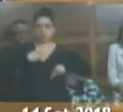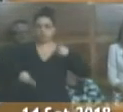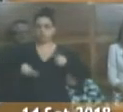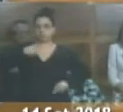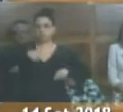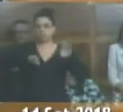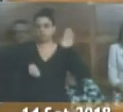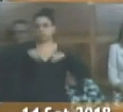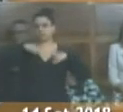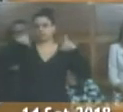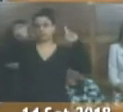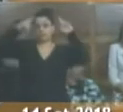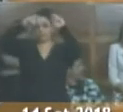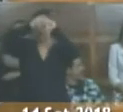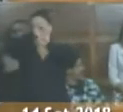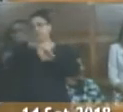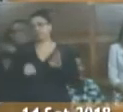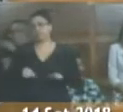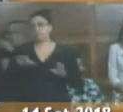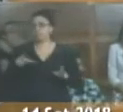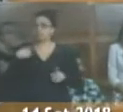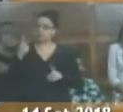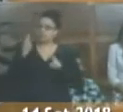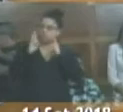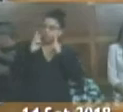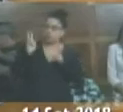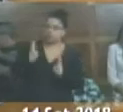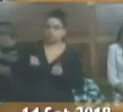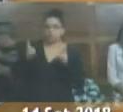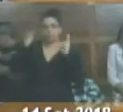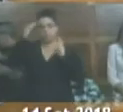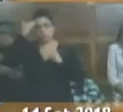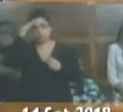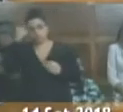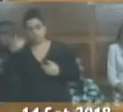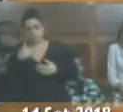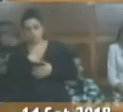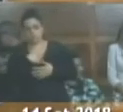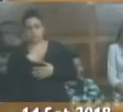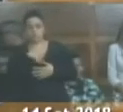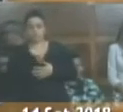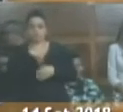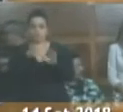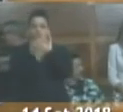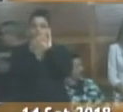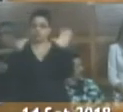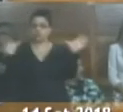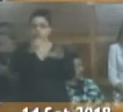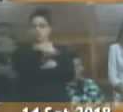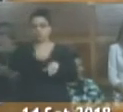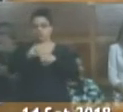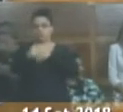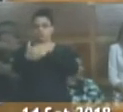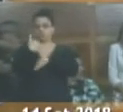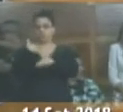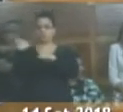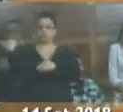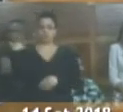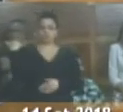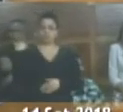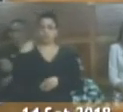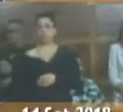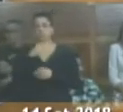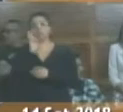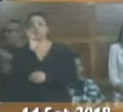vezes, dificuldades, muitas vezes, mas buscamos sempre o entendimento. Da minha parte, estou de portas abertas a fim de atender a todos e